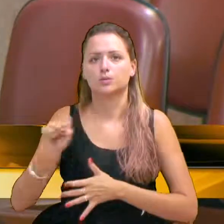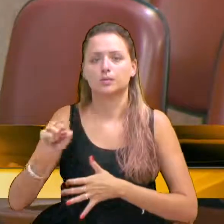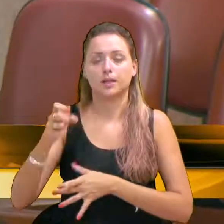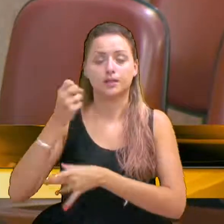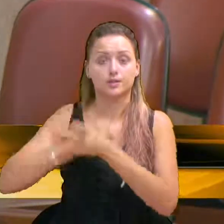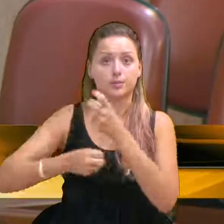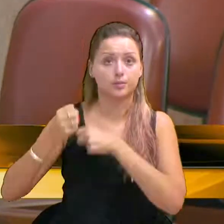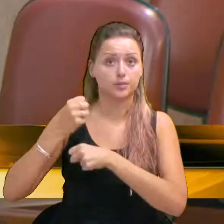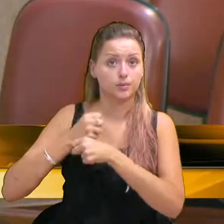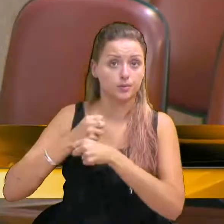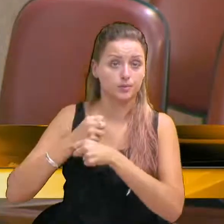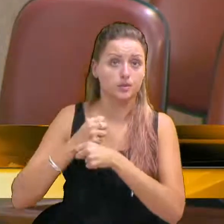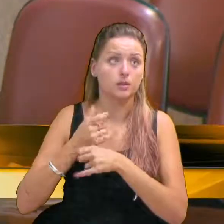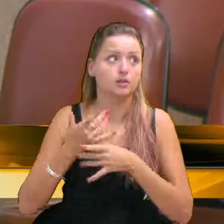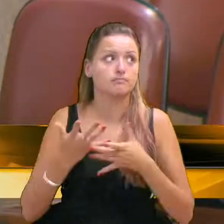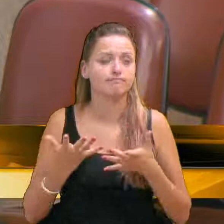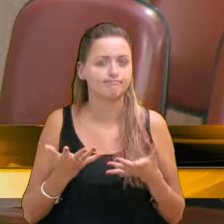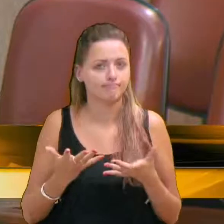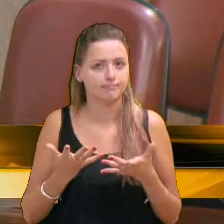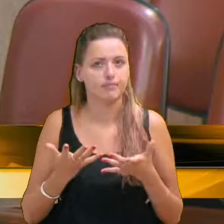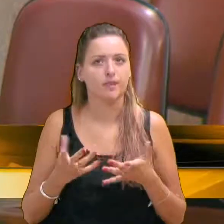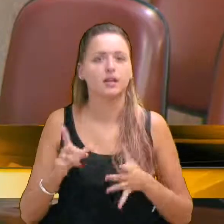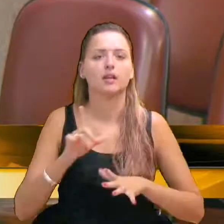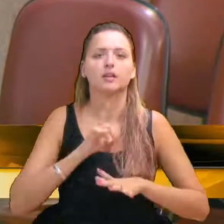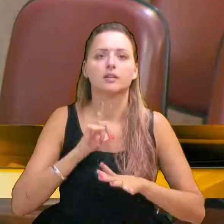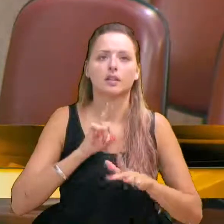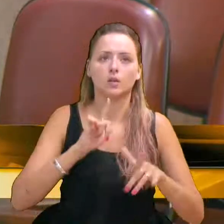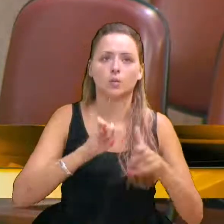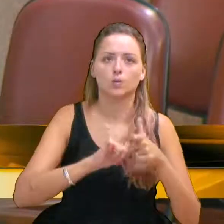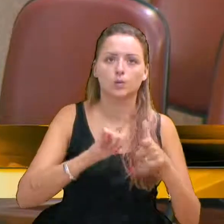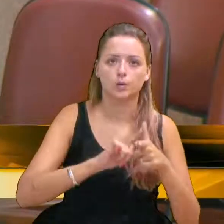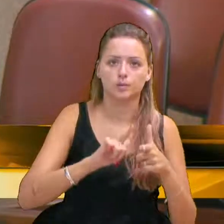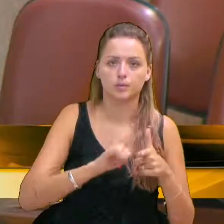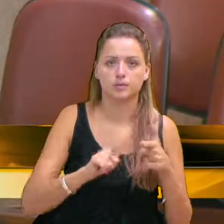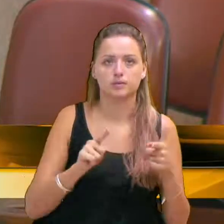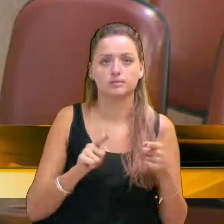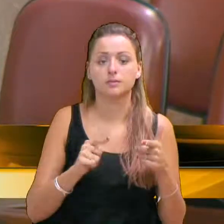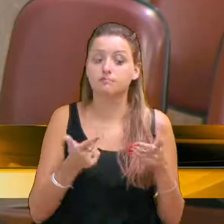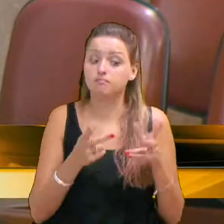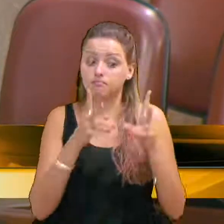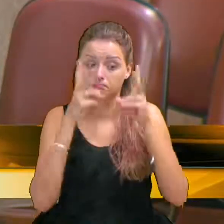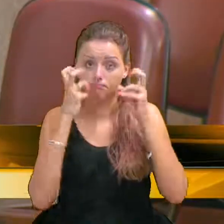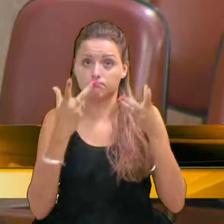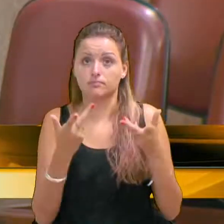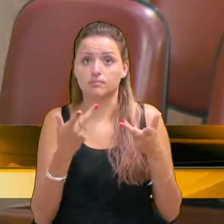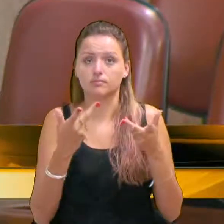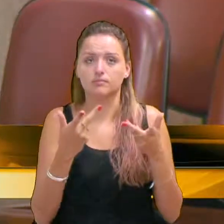passado, quem sabe tem a causa nesse tipo de